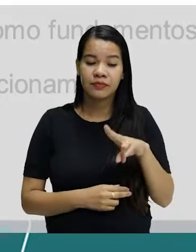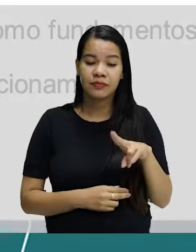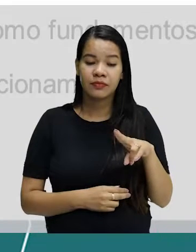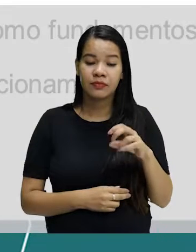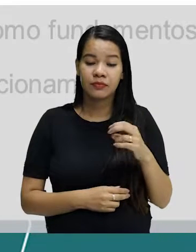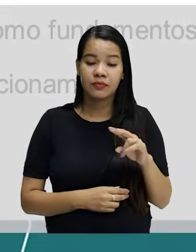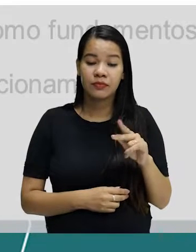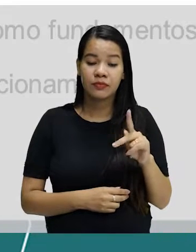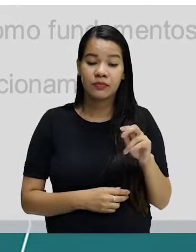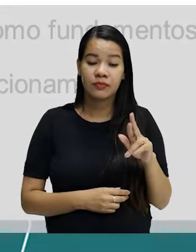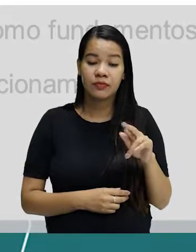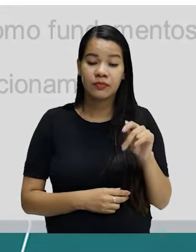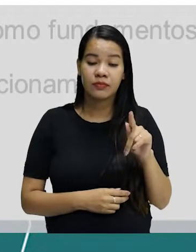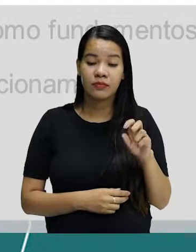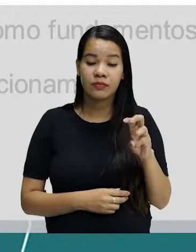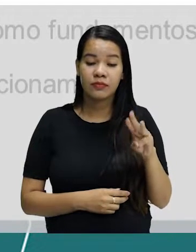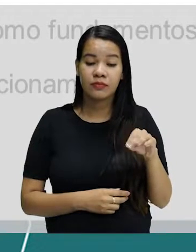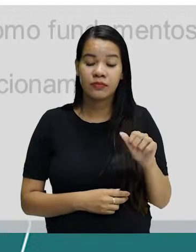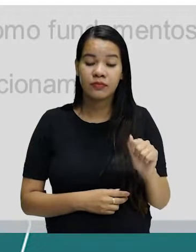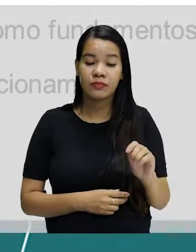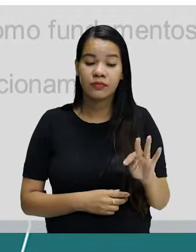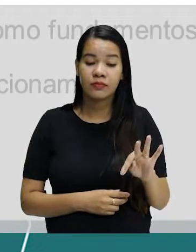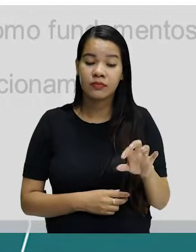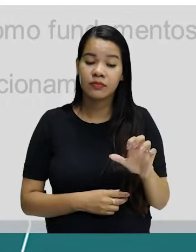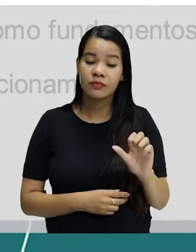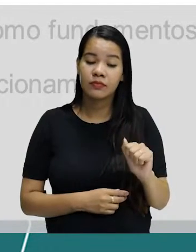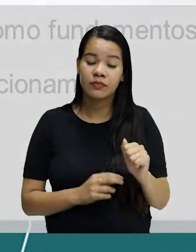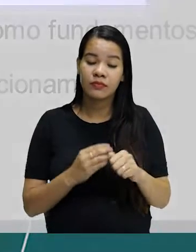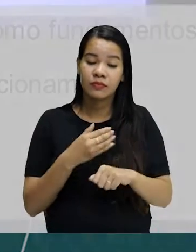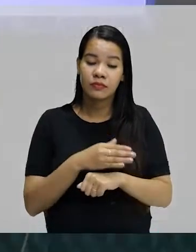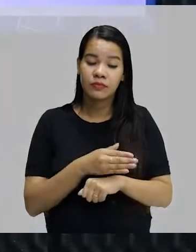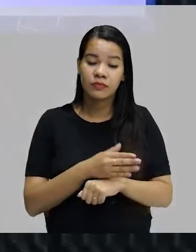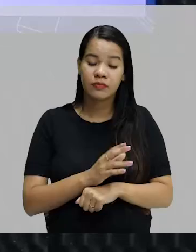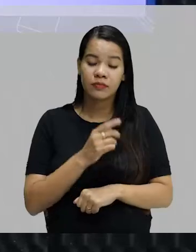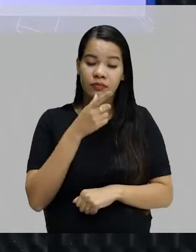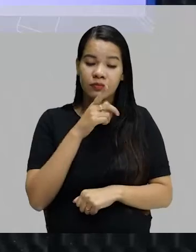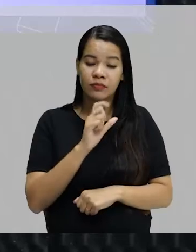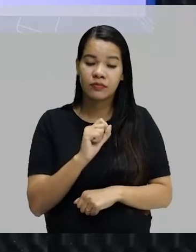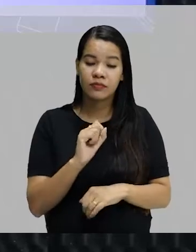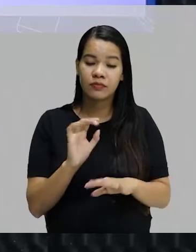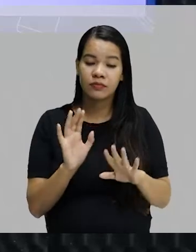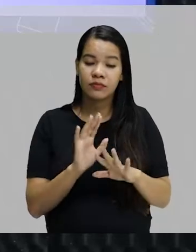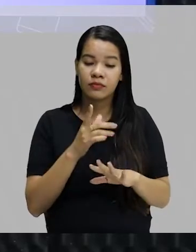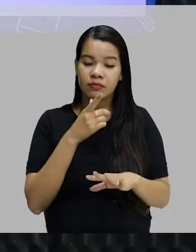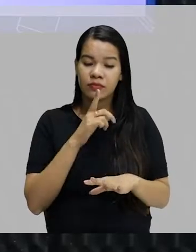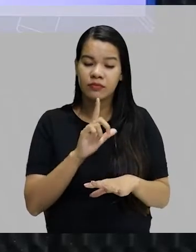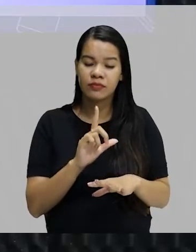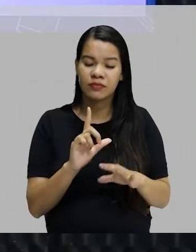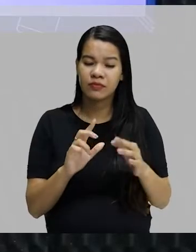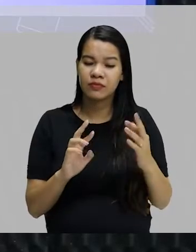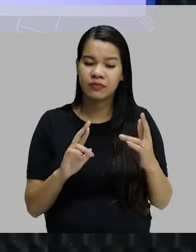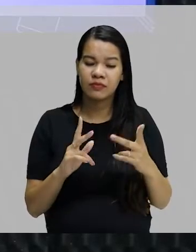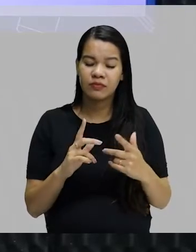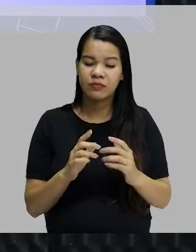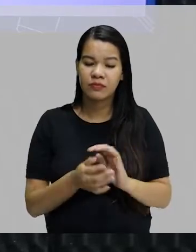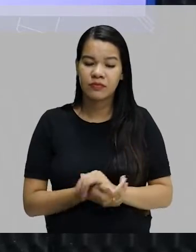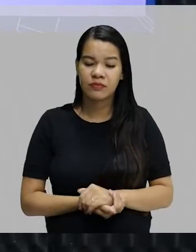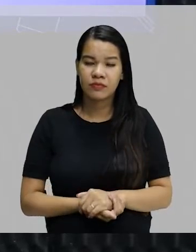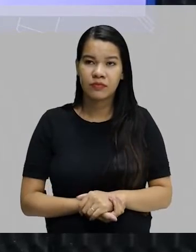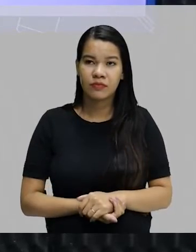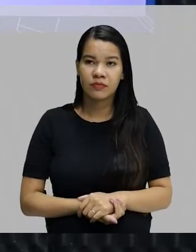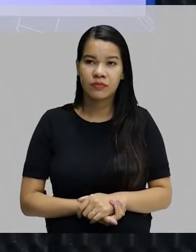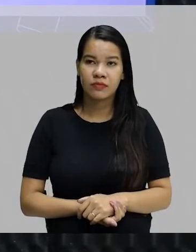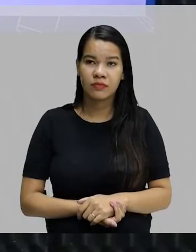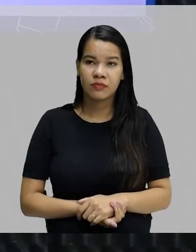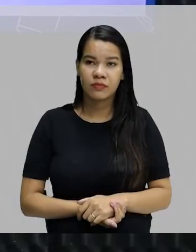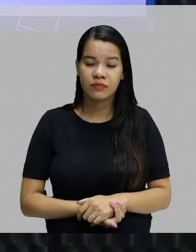pela pragmática, pelo exercício, né, desta linguagem, não com línguas desconhecidas, né? Não é bem por aí, não